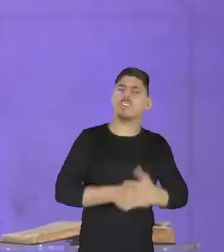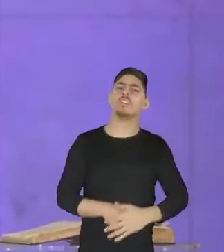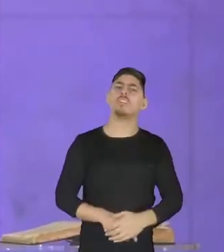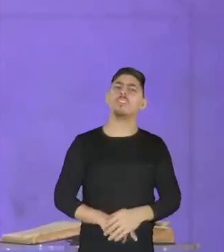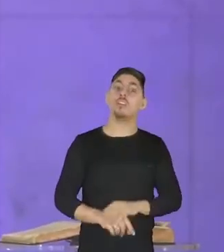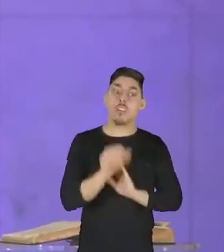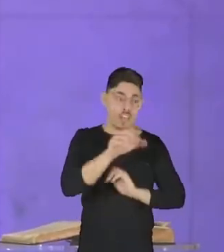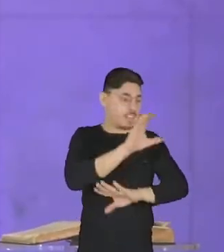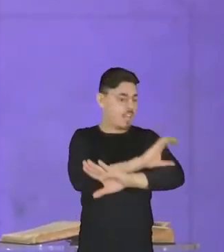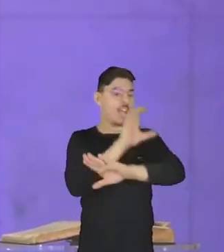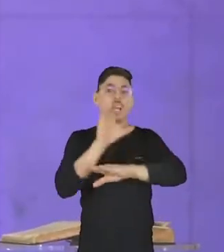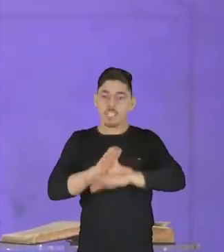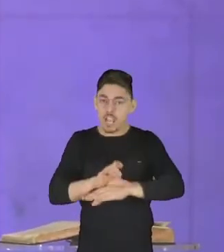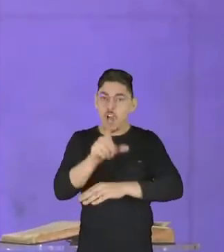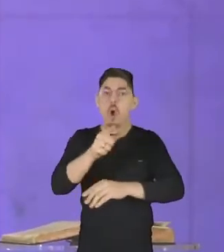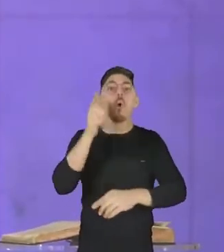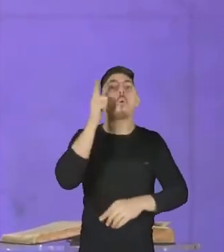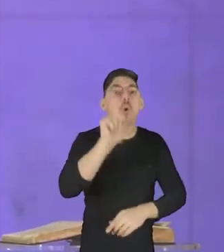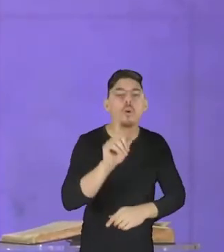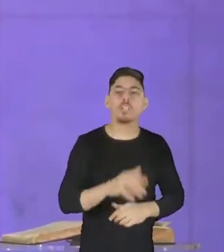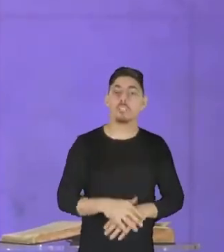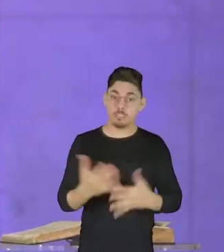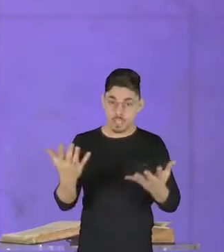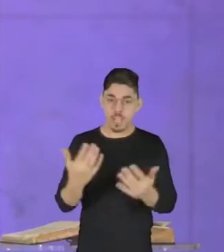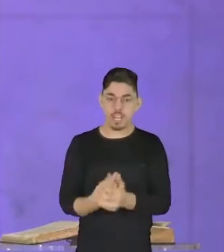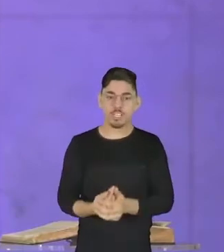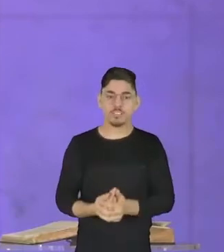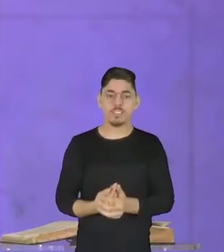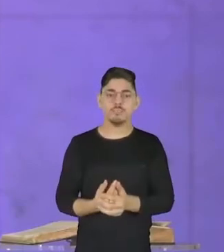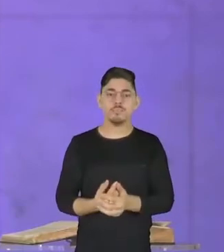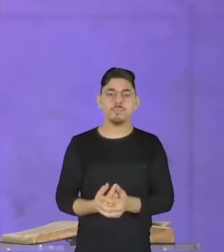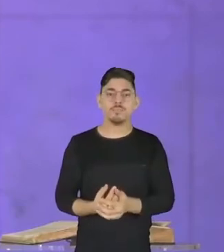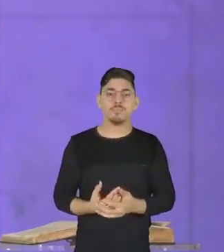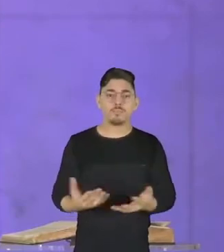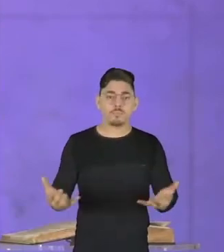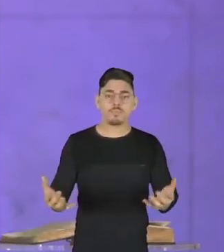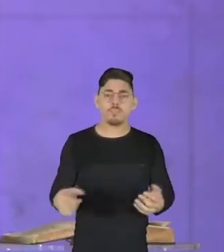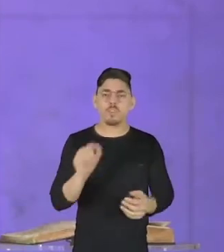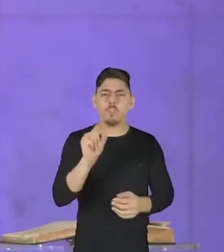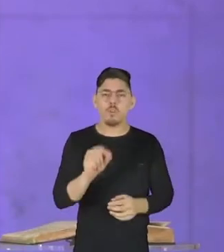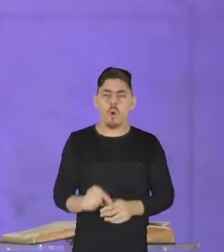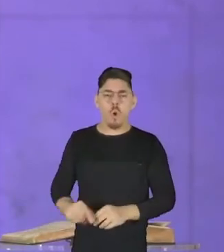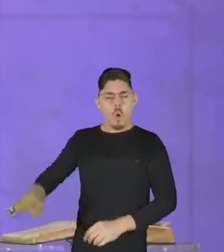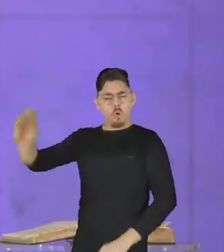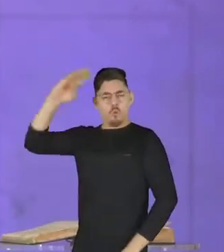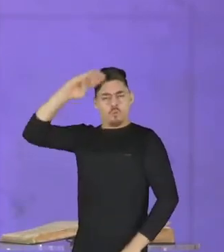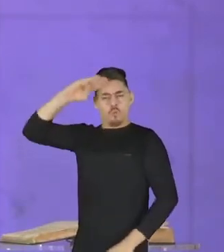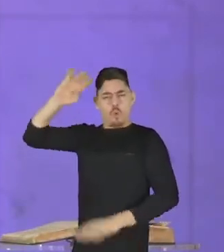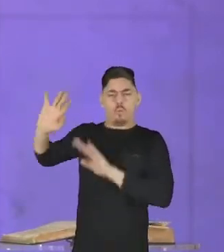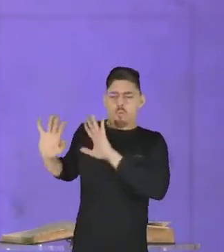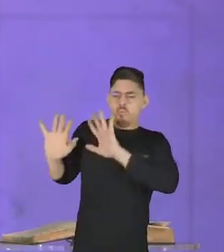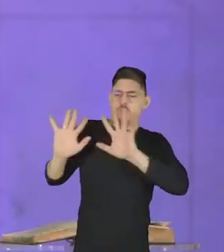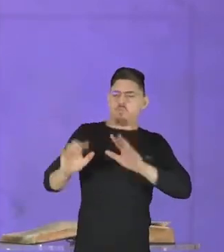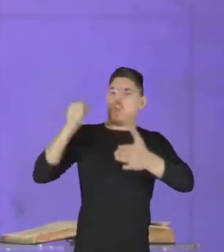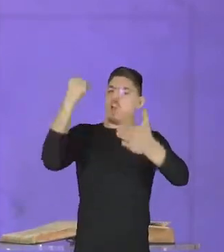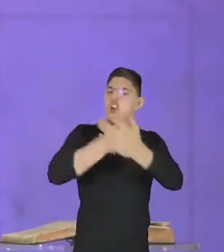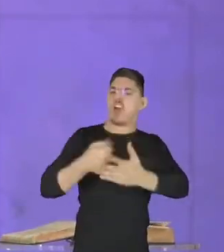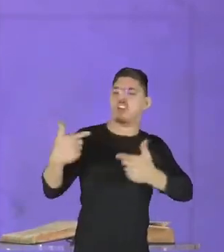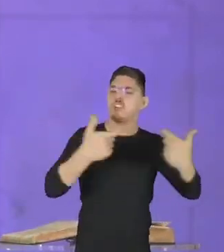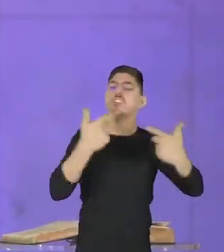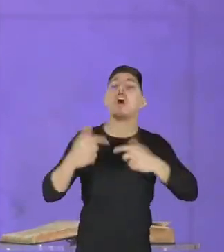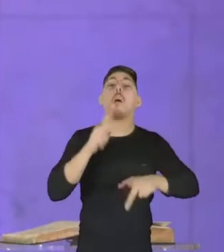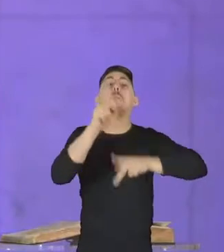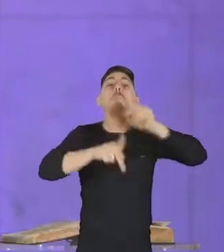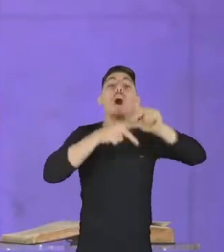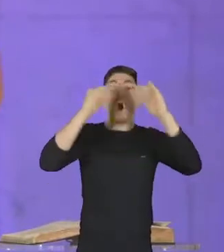Canaã, ela foi conquistada com um exército lutando, com o povo